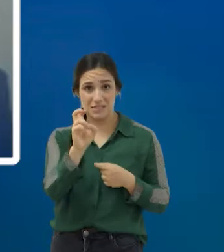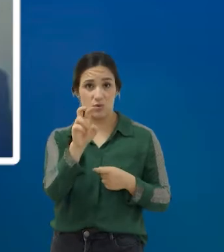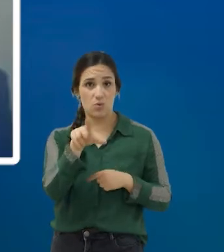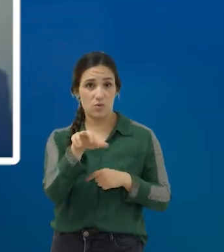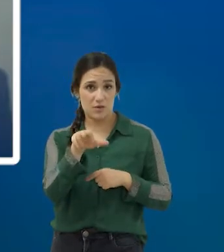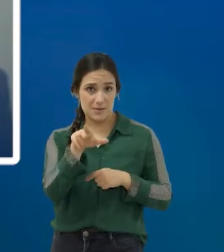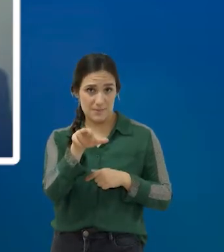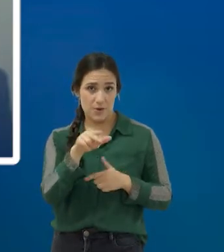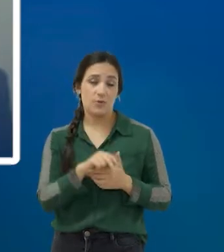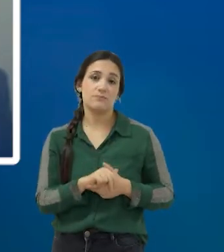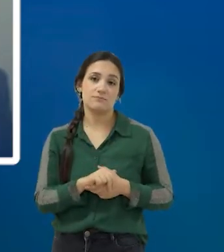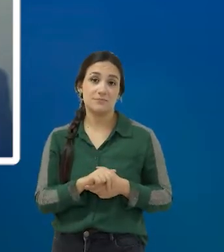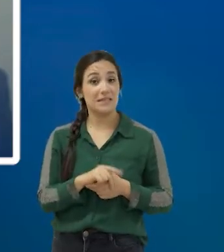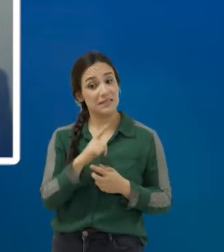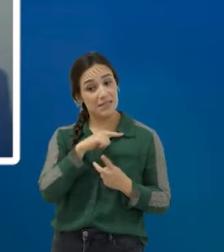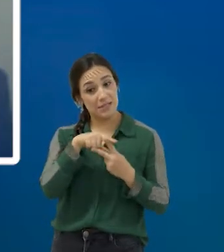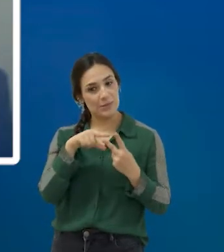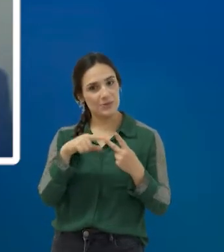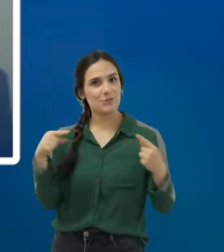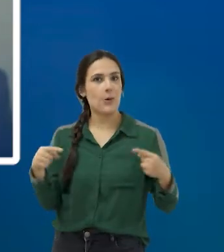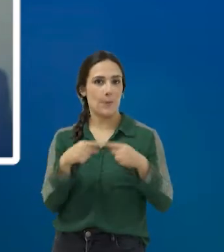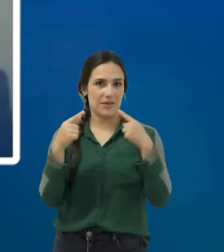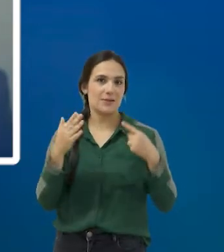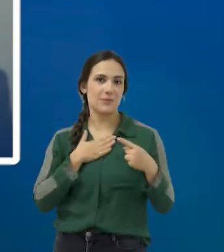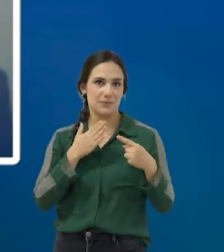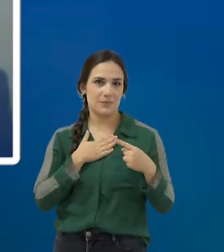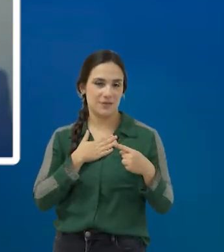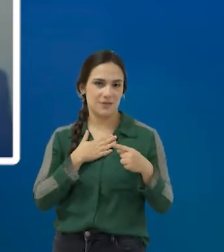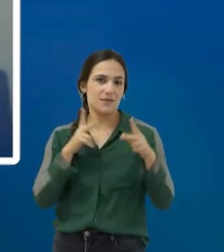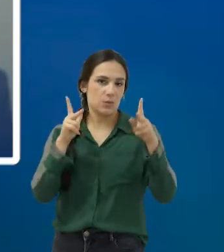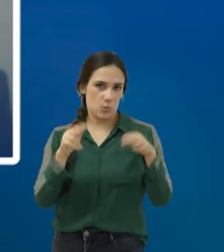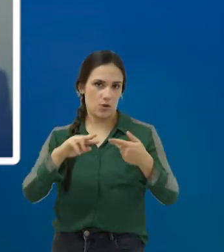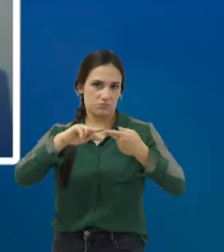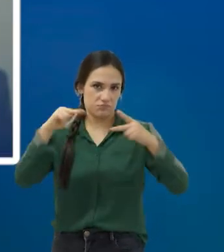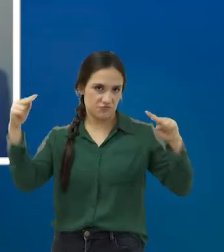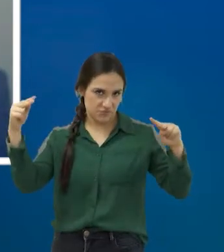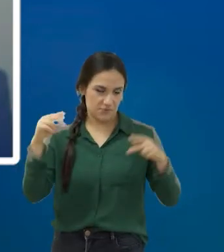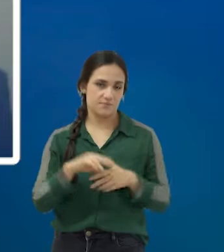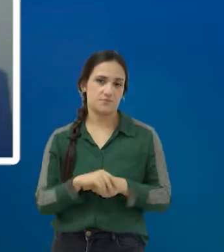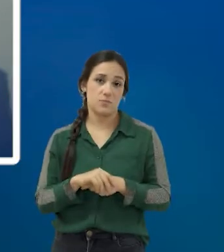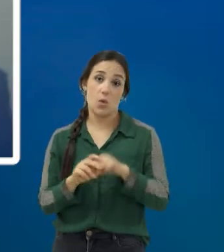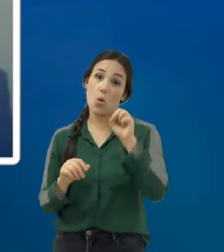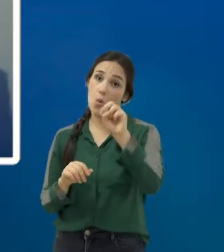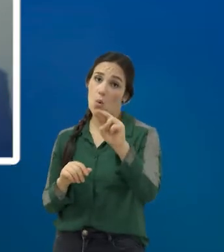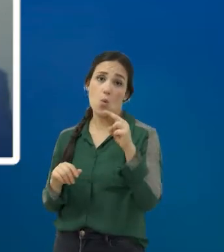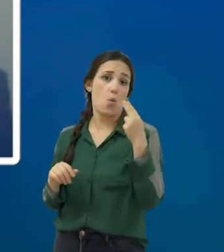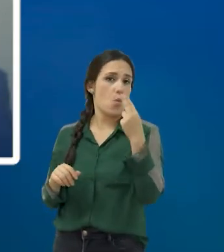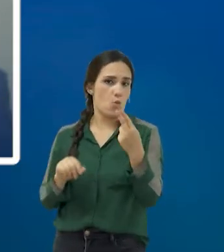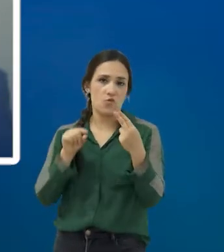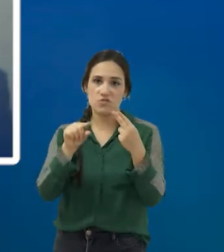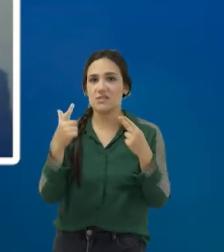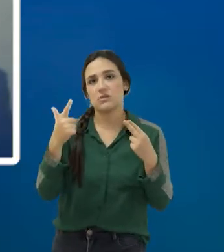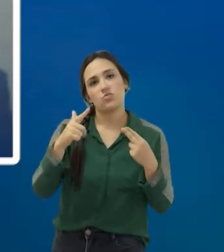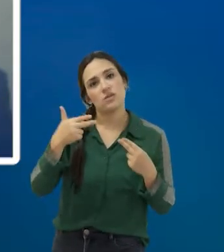meus 5 irmãos, 2 são compatíveis têm medulas compatíveis com a minha, ou você não tem irmãos, ou não tem